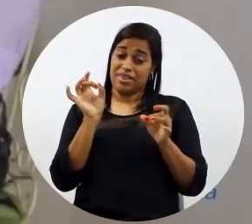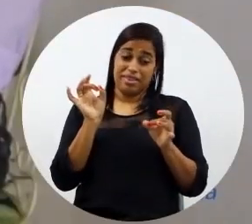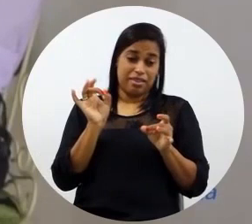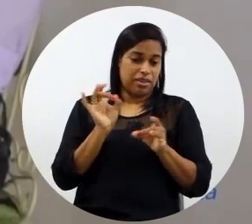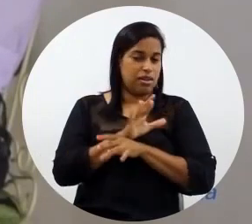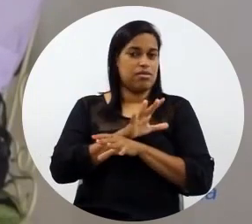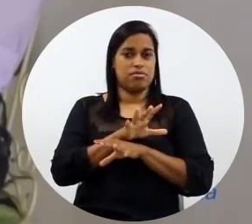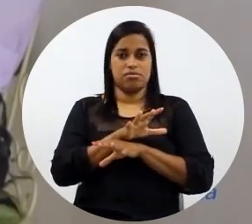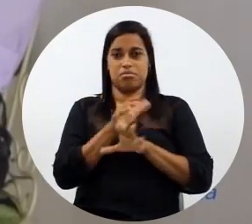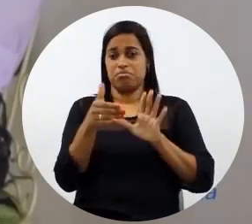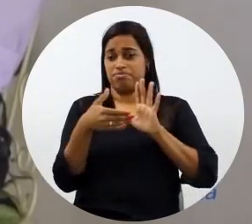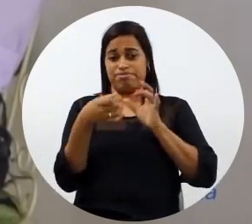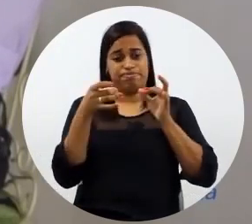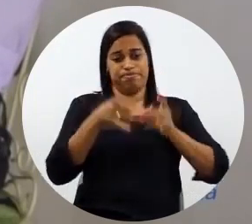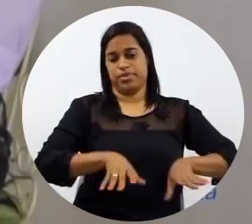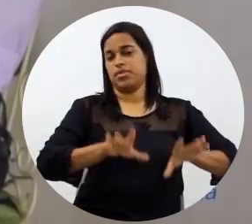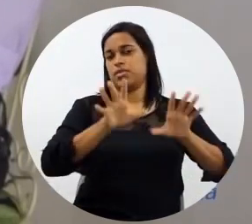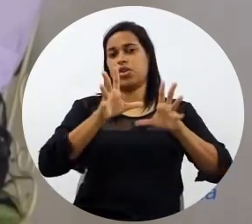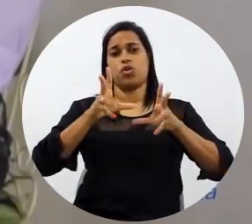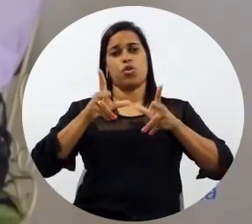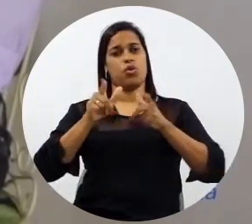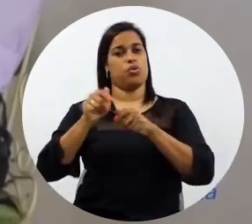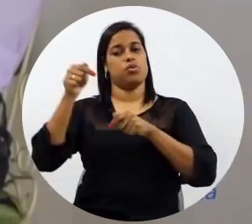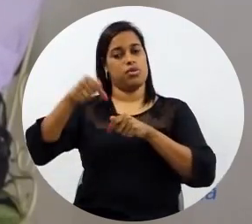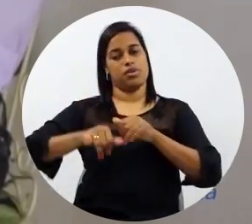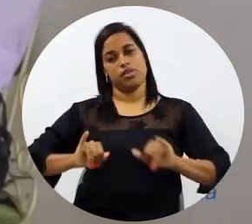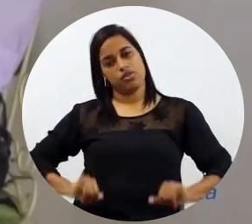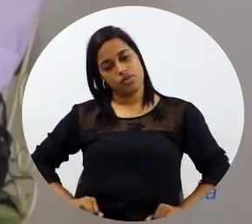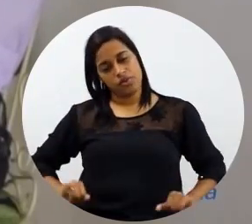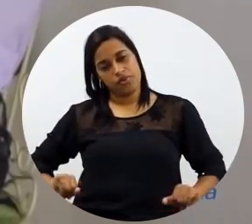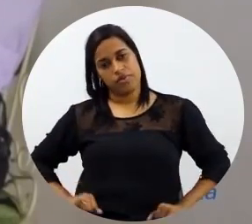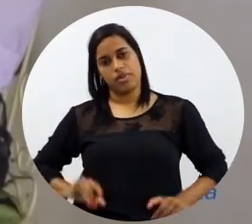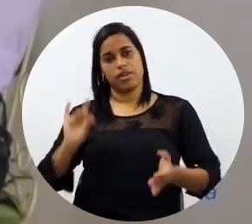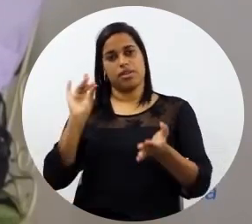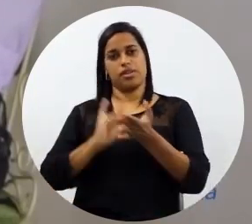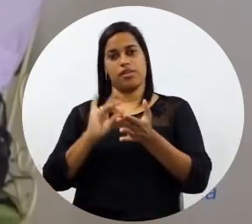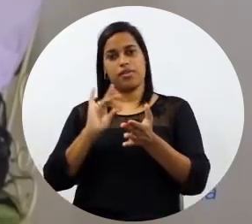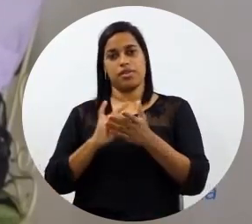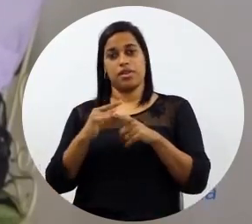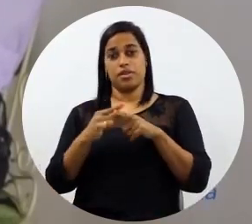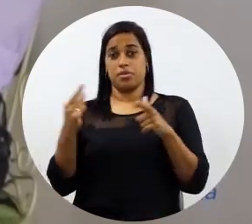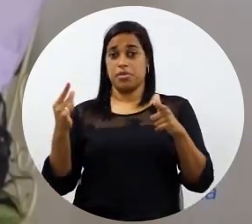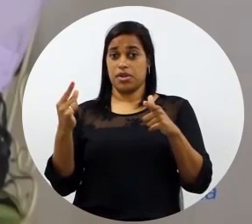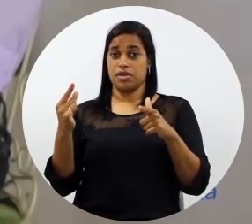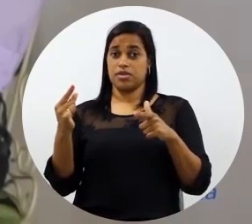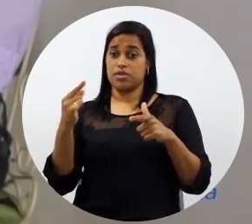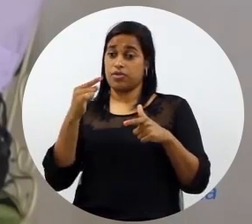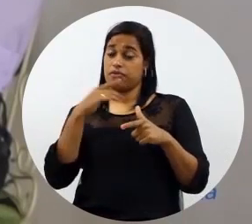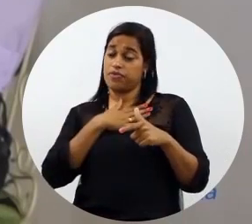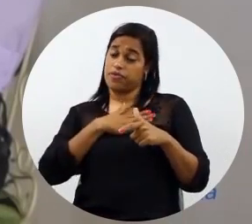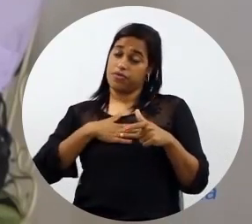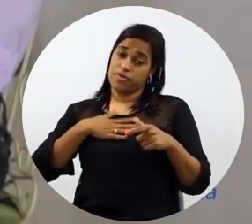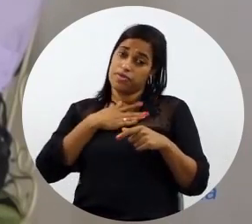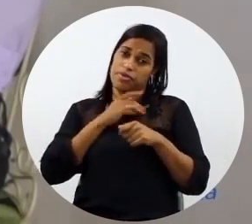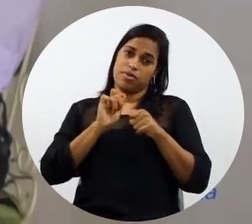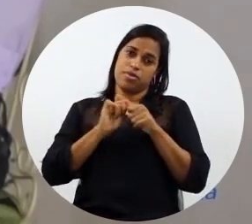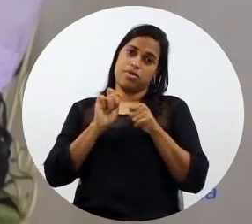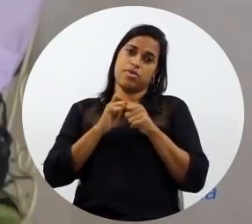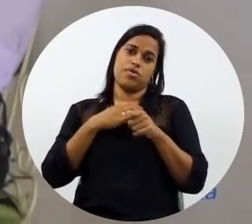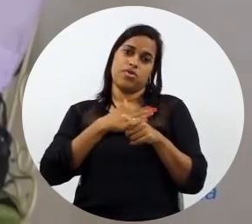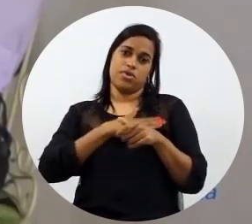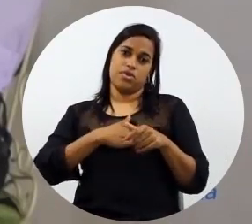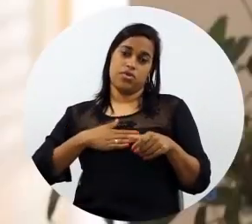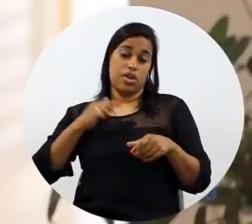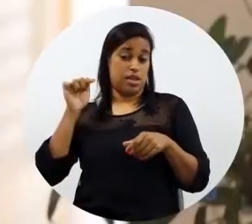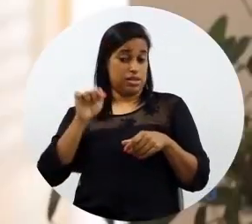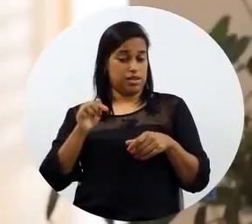desapegar, né, de tudo que é material, sofrer, mas vai fazer aquilo que ele gosta. Esse é o